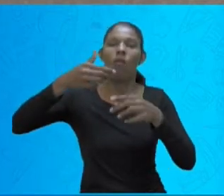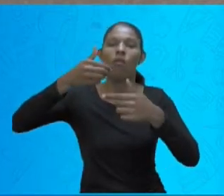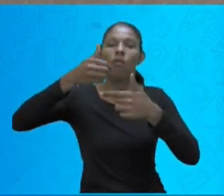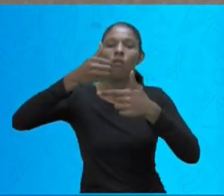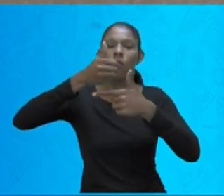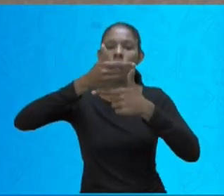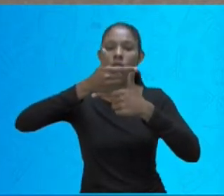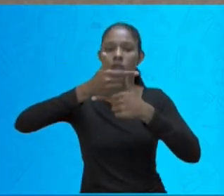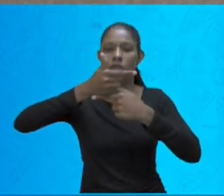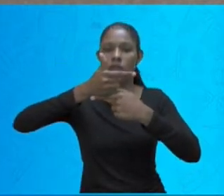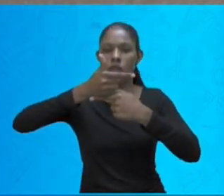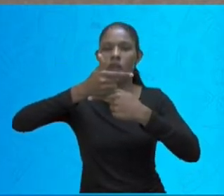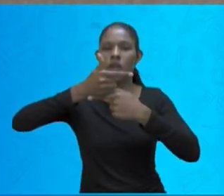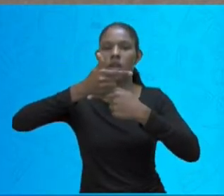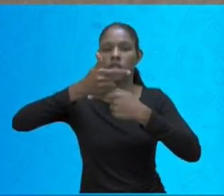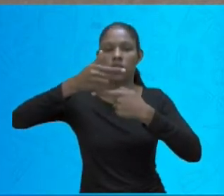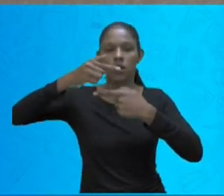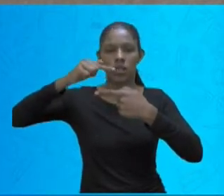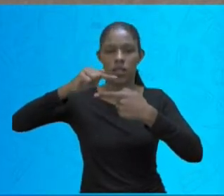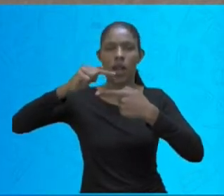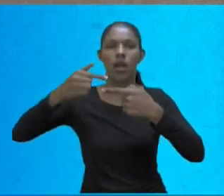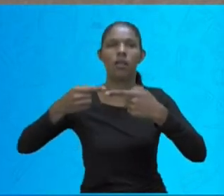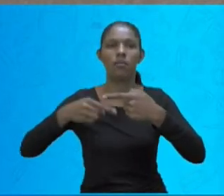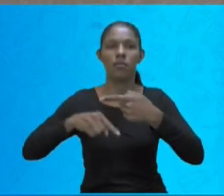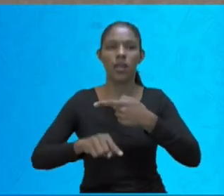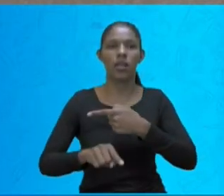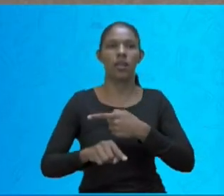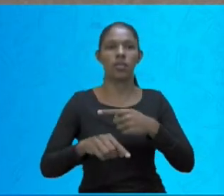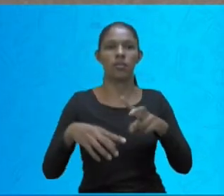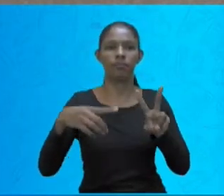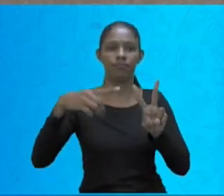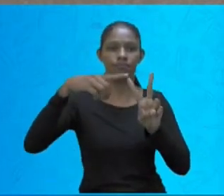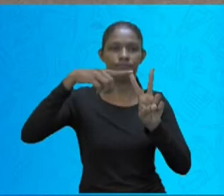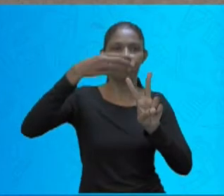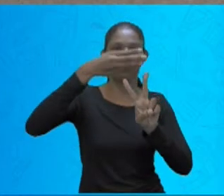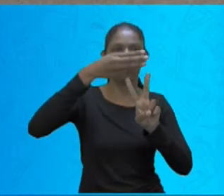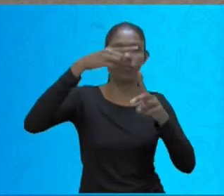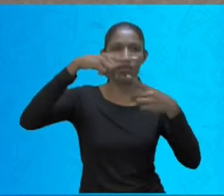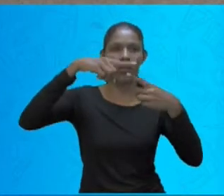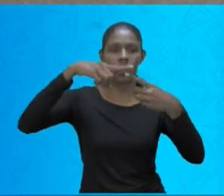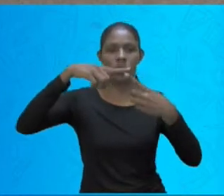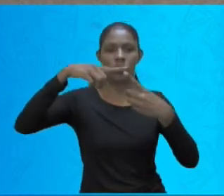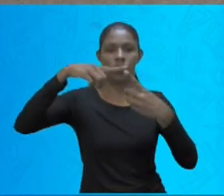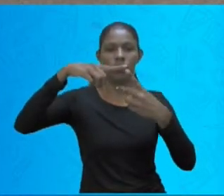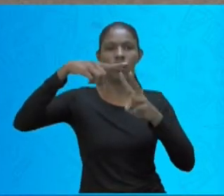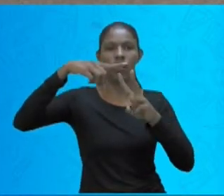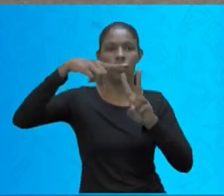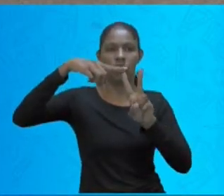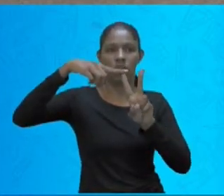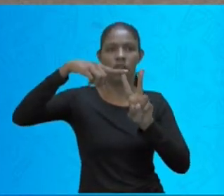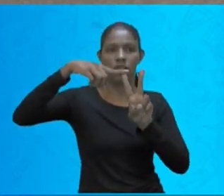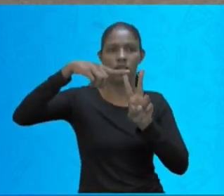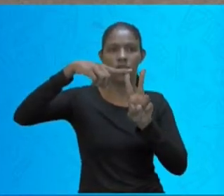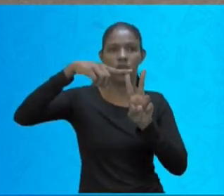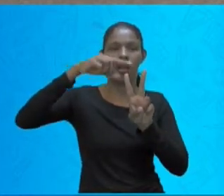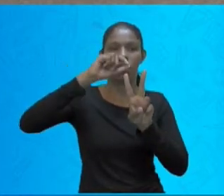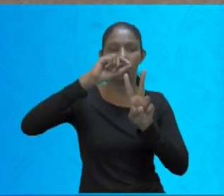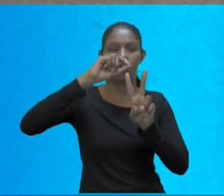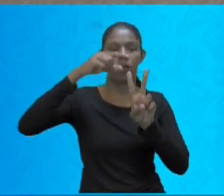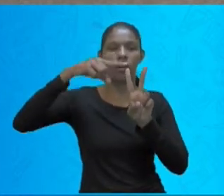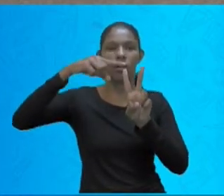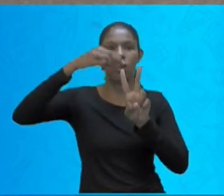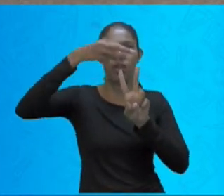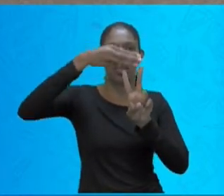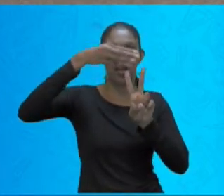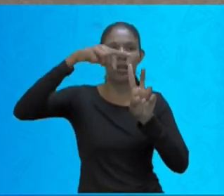27 é igual a 3 elevado ao cubo, 1000 é igual a 10 elevado ao cubo. Então, a raiz cúbica de